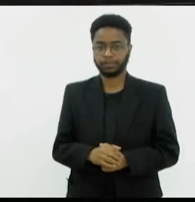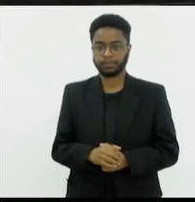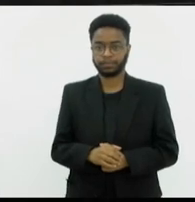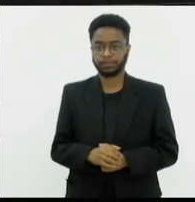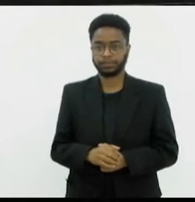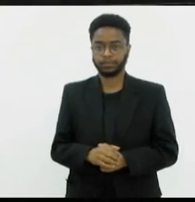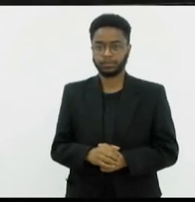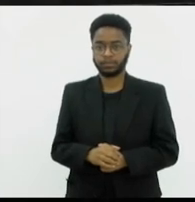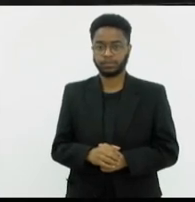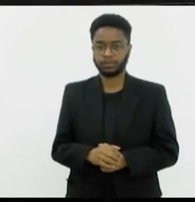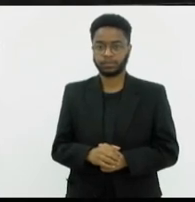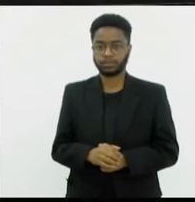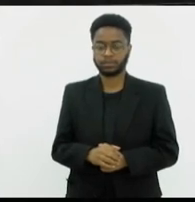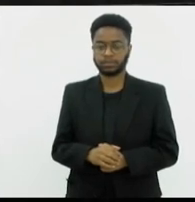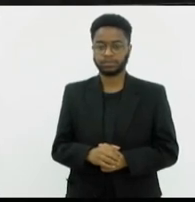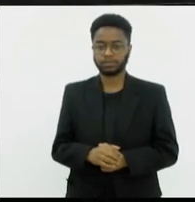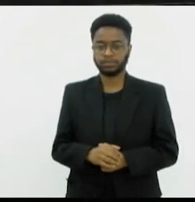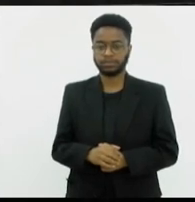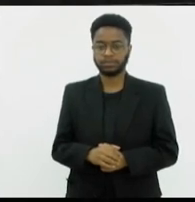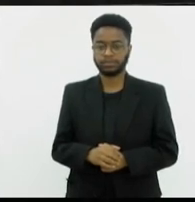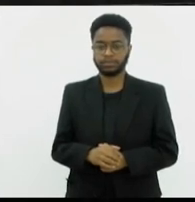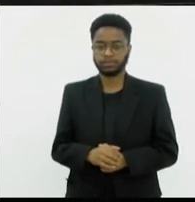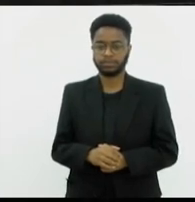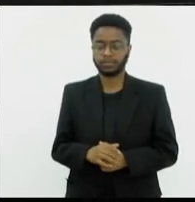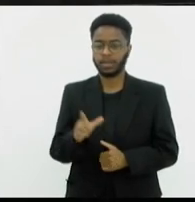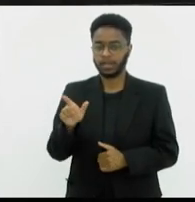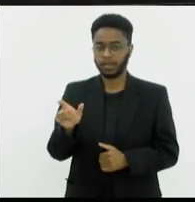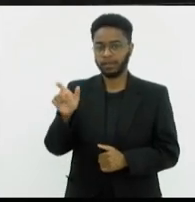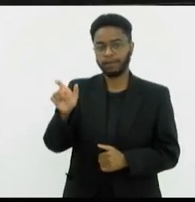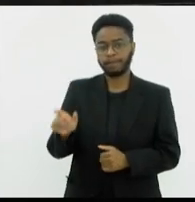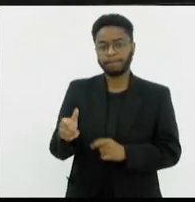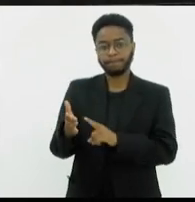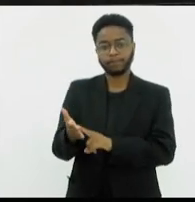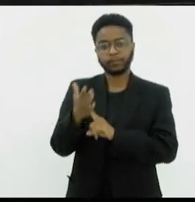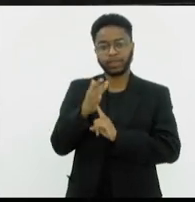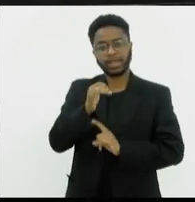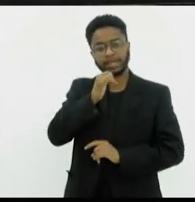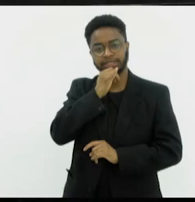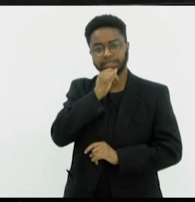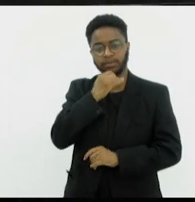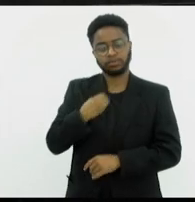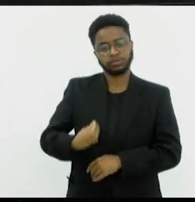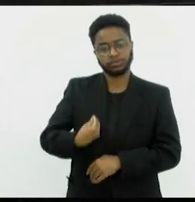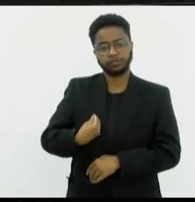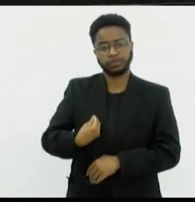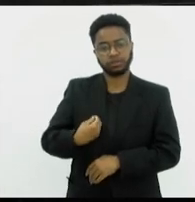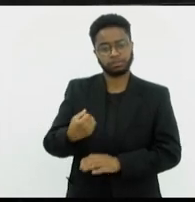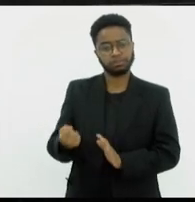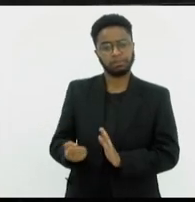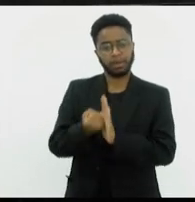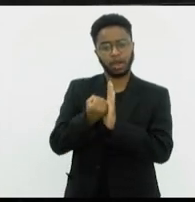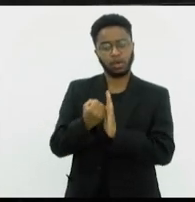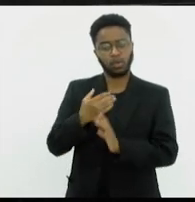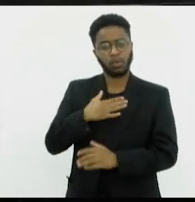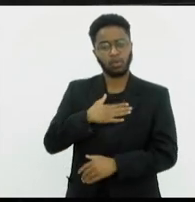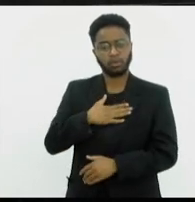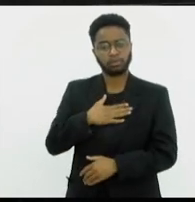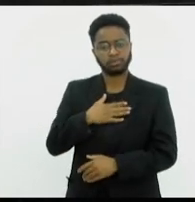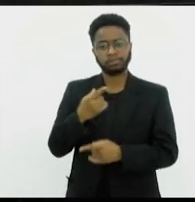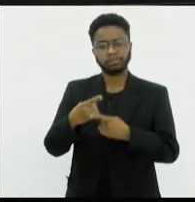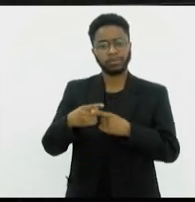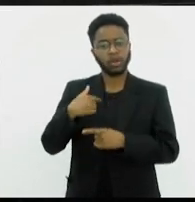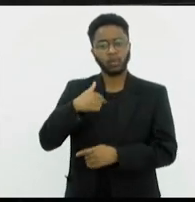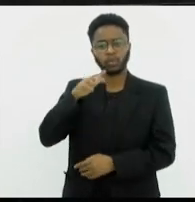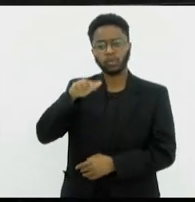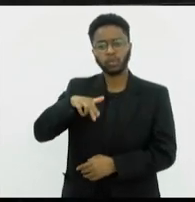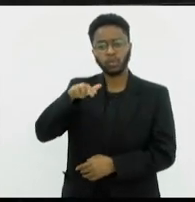me deu assim um exemplo de vida muito marcante, porque eu jamais vi